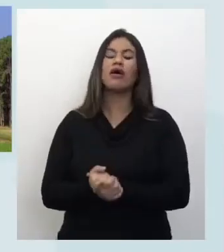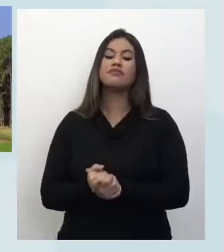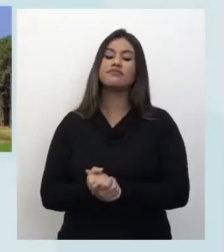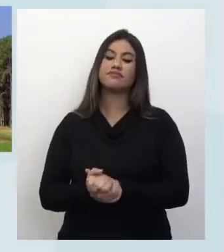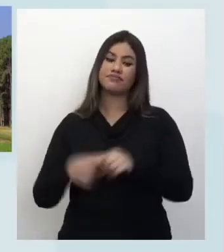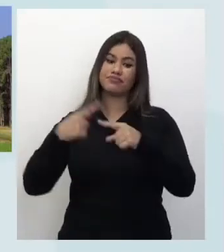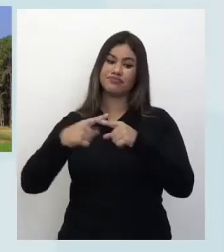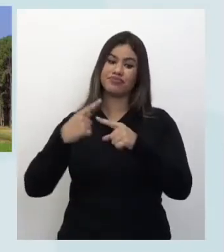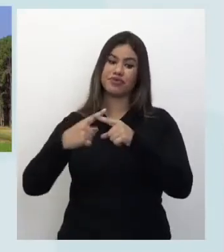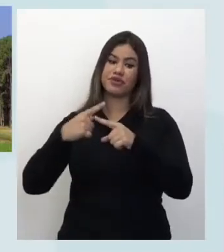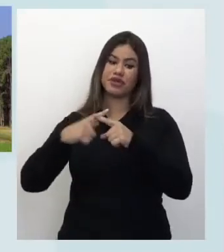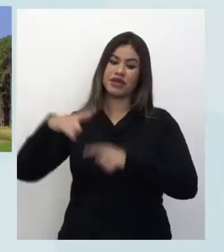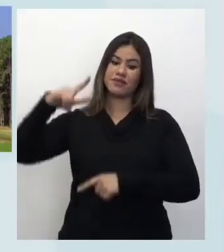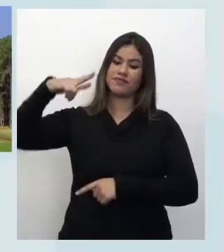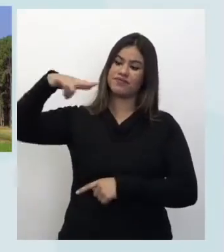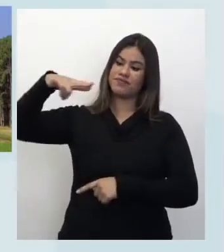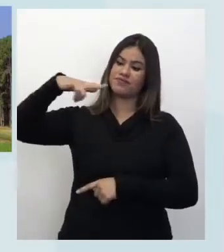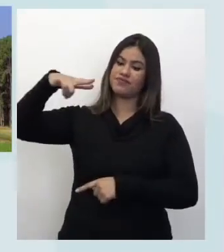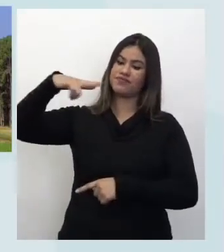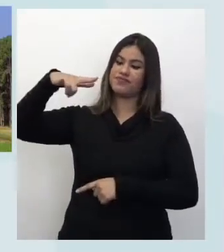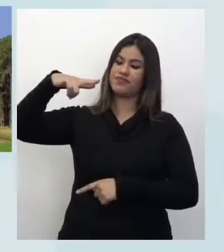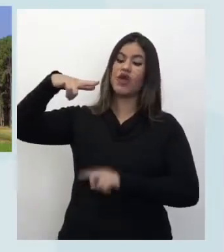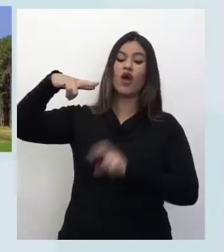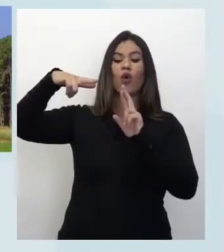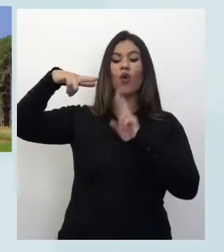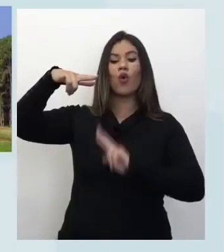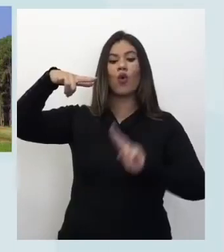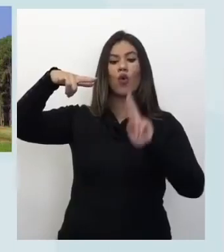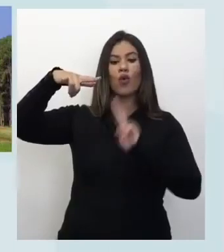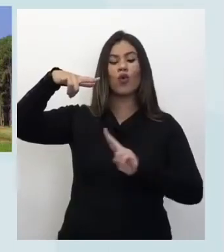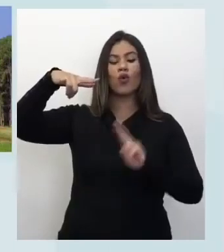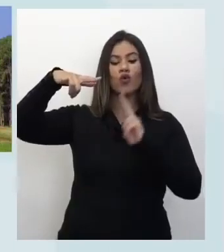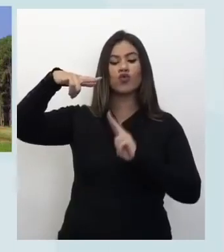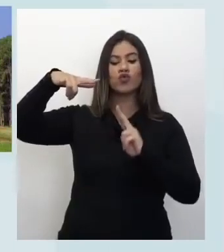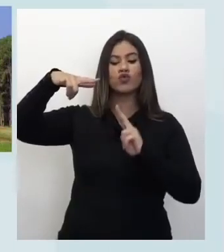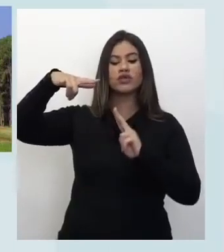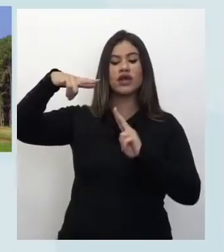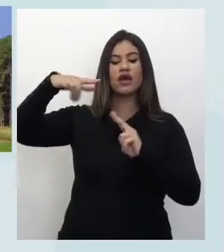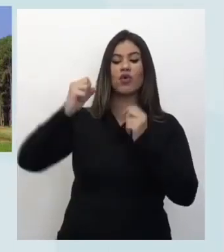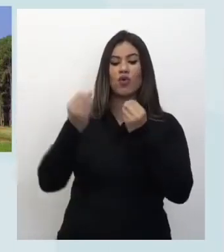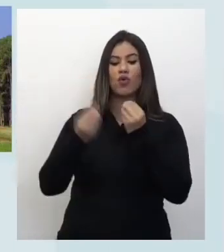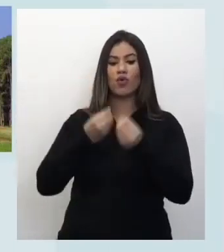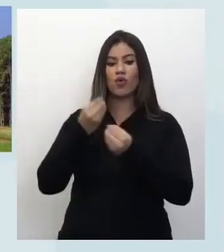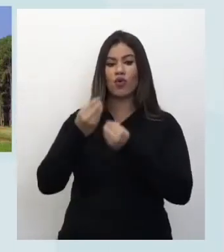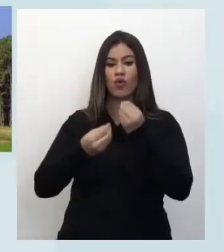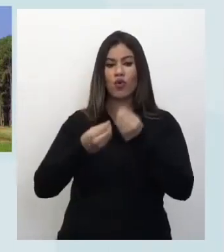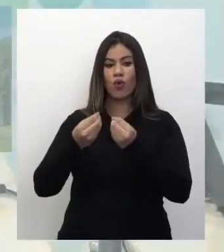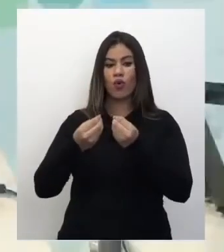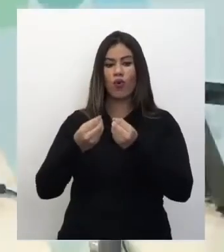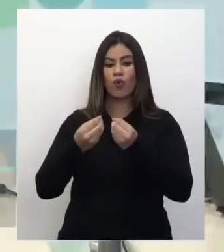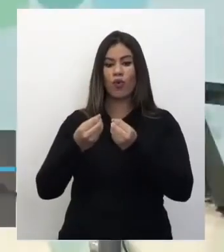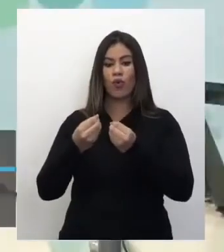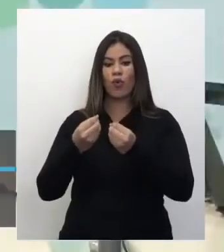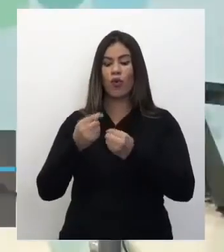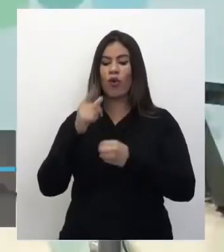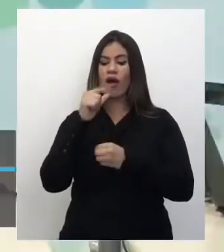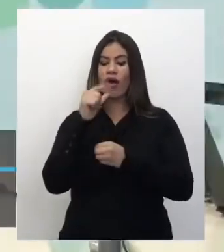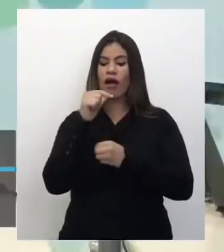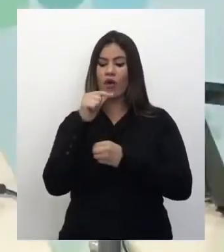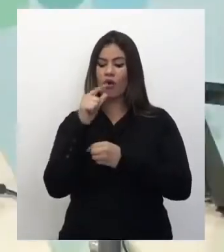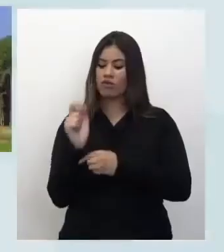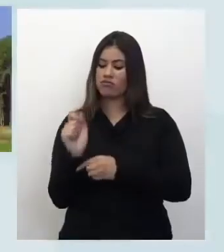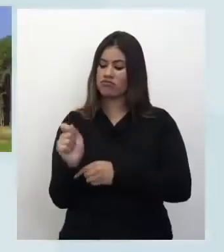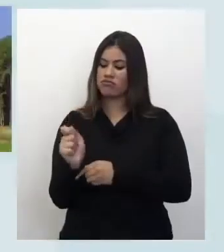nessas áreas são utilizados aí, como irrigação, o pivô central. Então, quando a gente